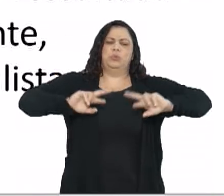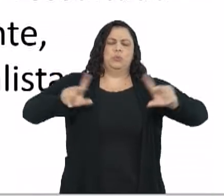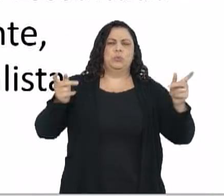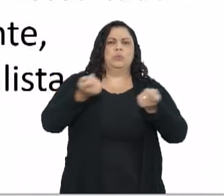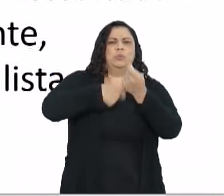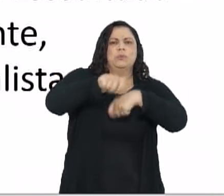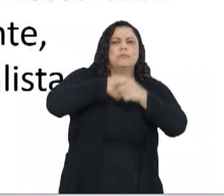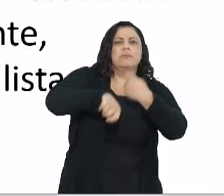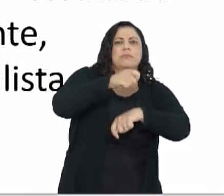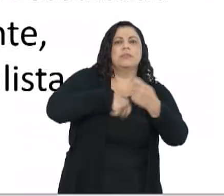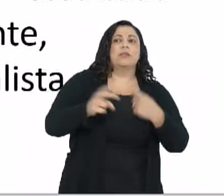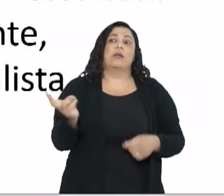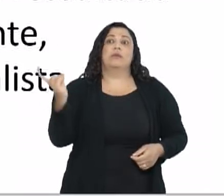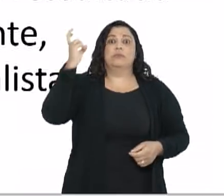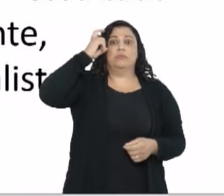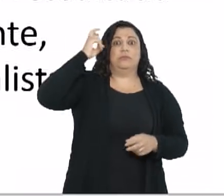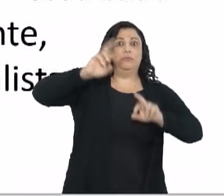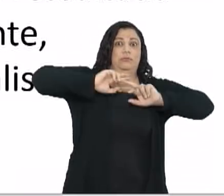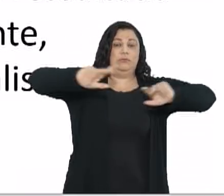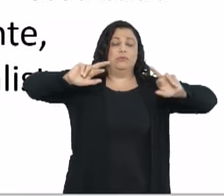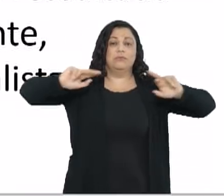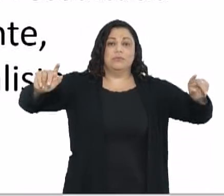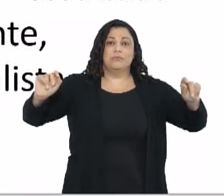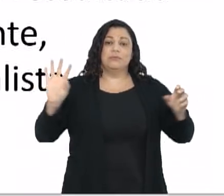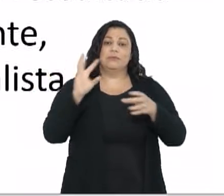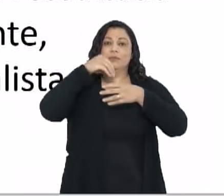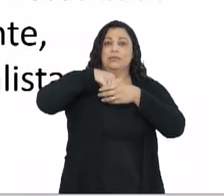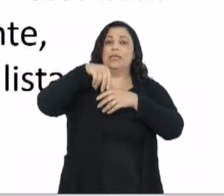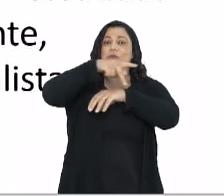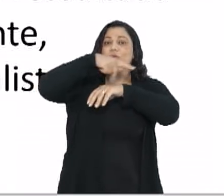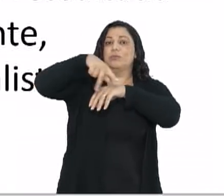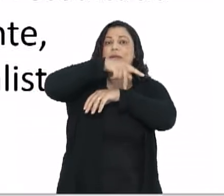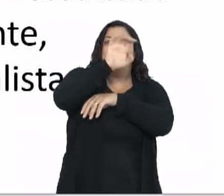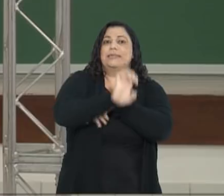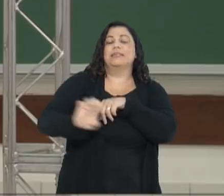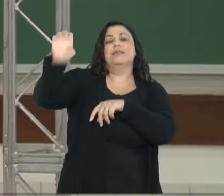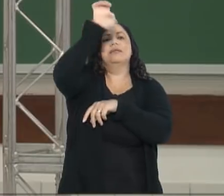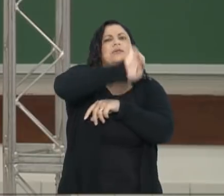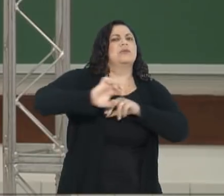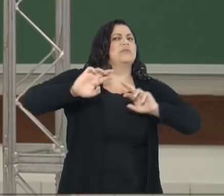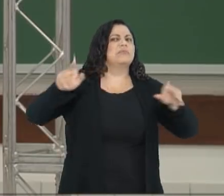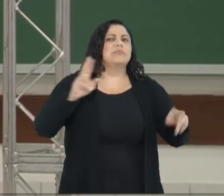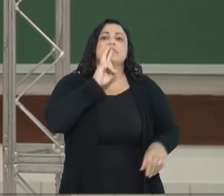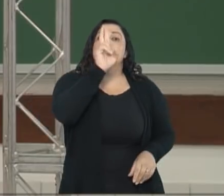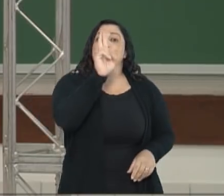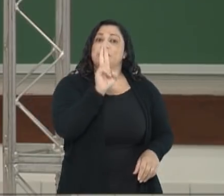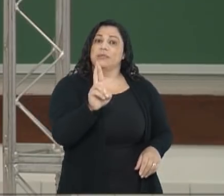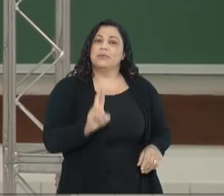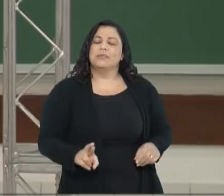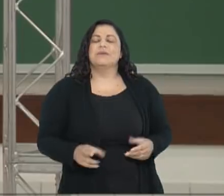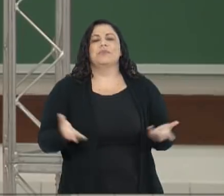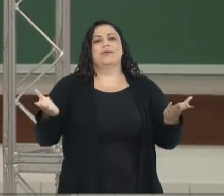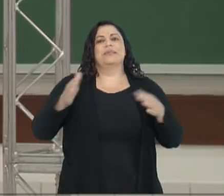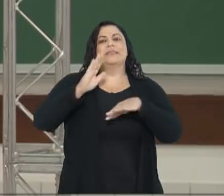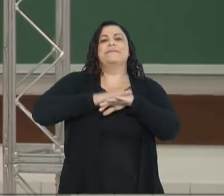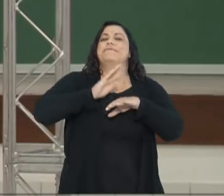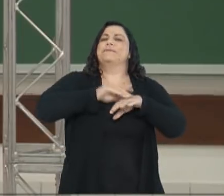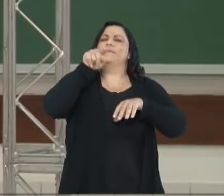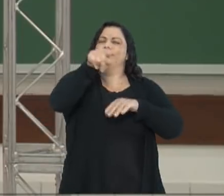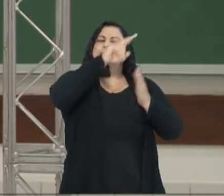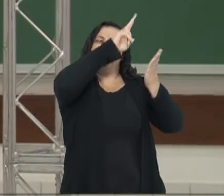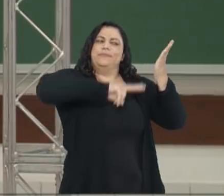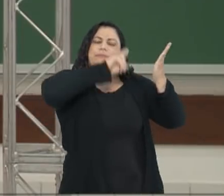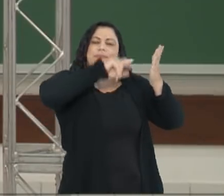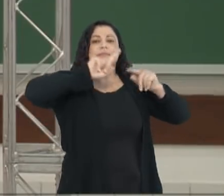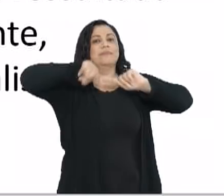econômicas enormes entre países da Europa? Então, nós temos ali algumas respostas, vocês fazem a leitura e a gente volta